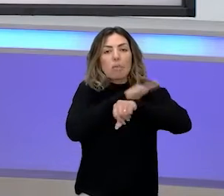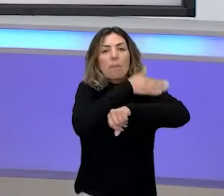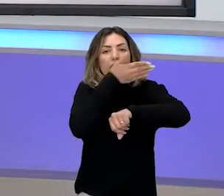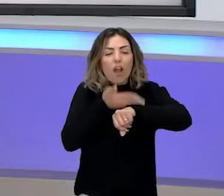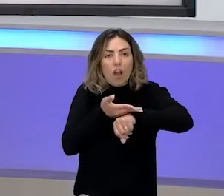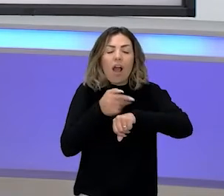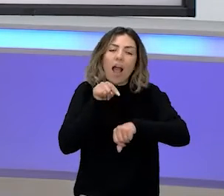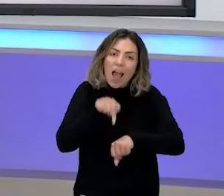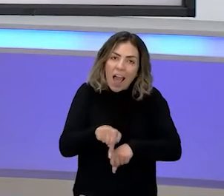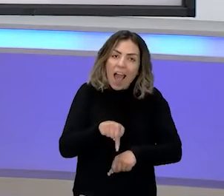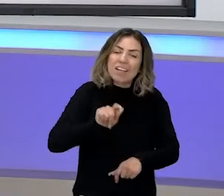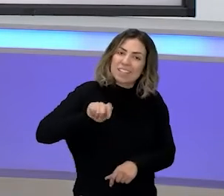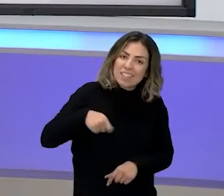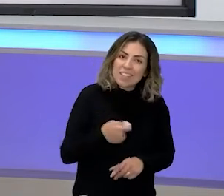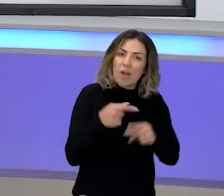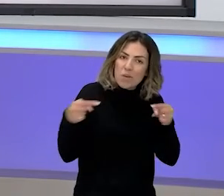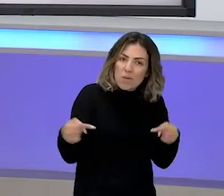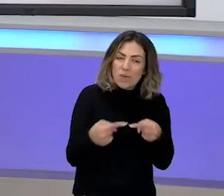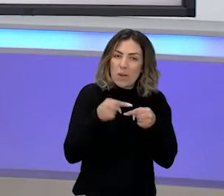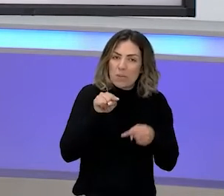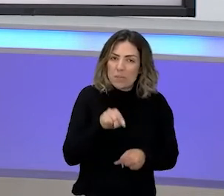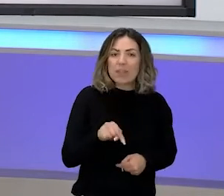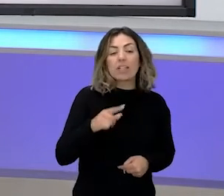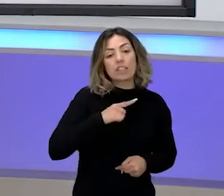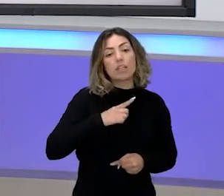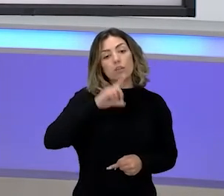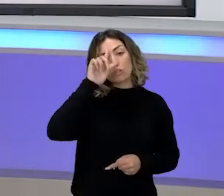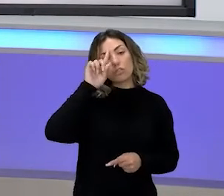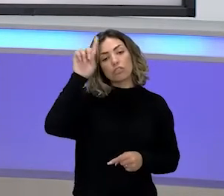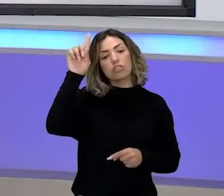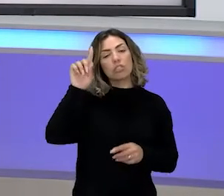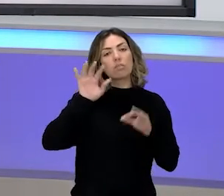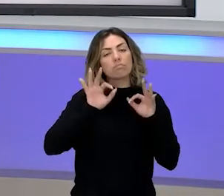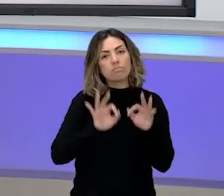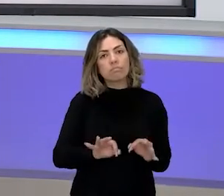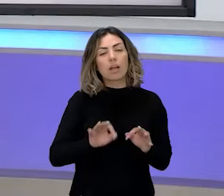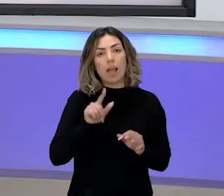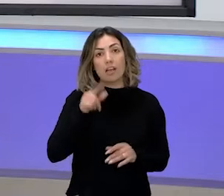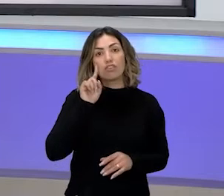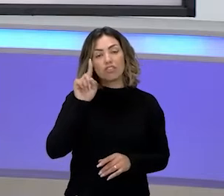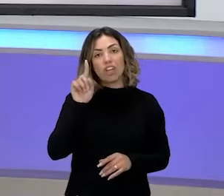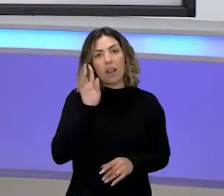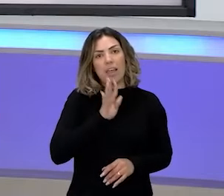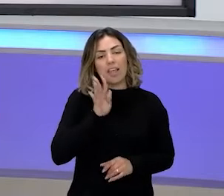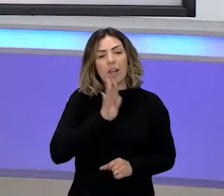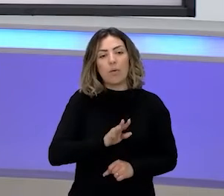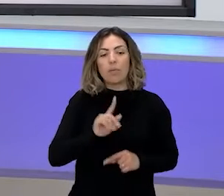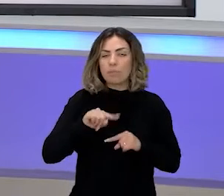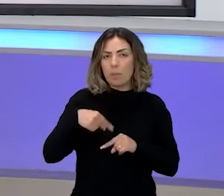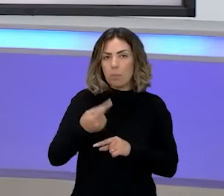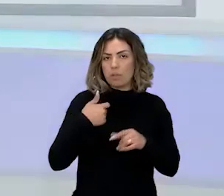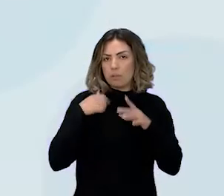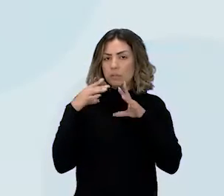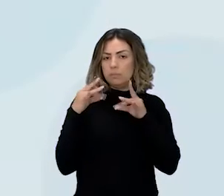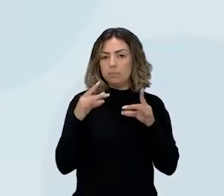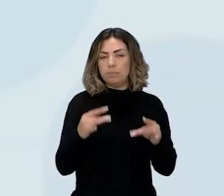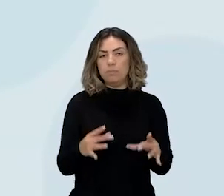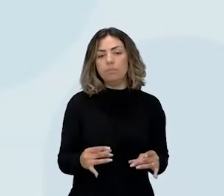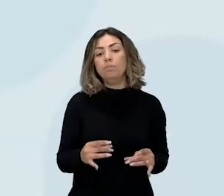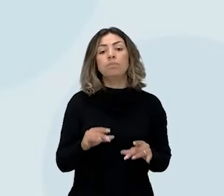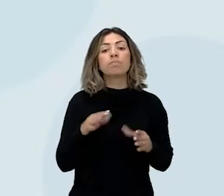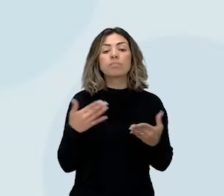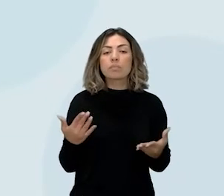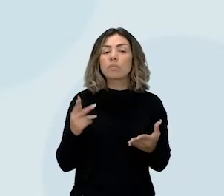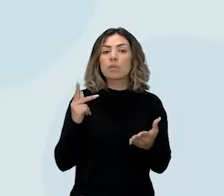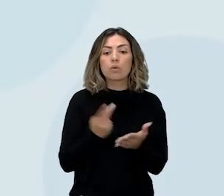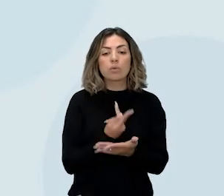são chamados de solstício. Tem uma data específica para isso, é um dia legal, tá bom? Que a gente vai falar daqui a pouco. Tudo que